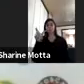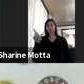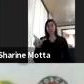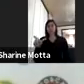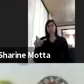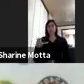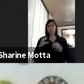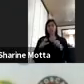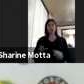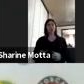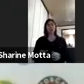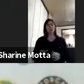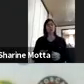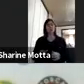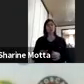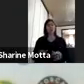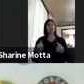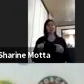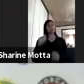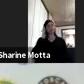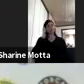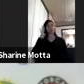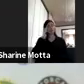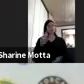pensar nisso?